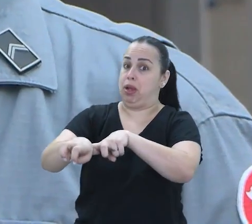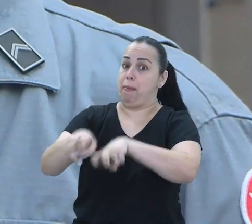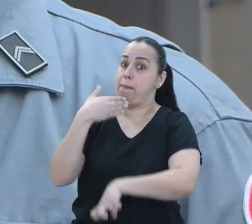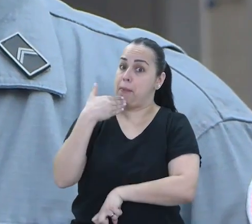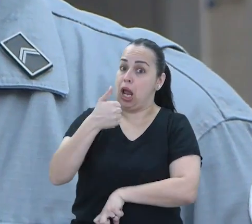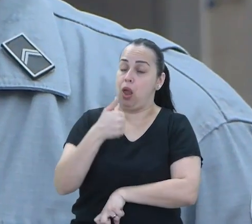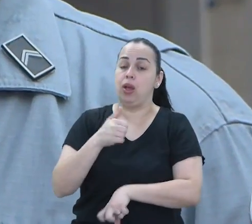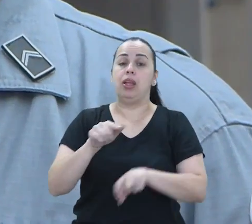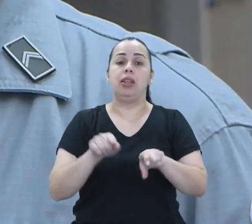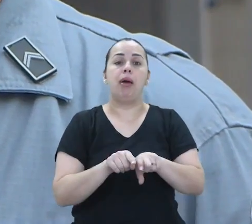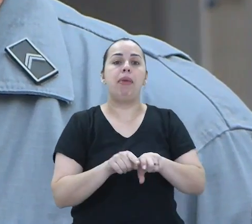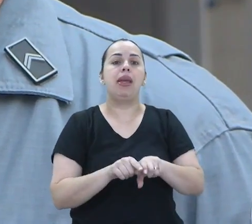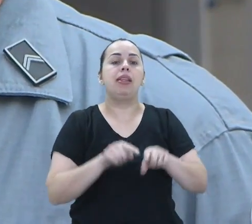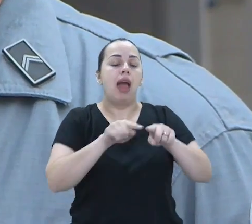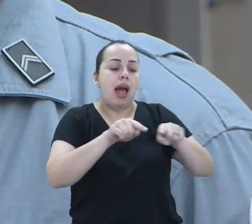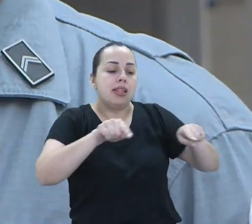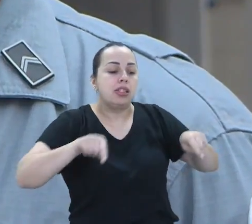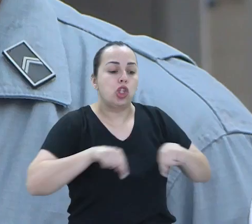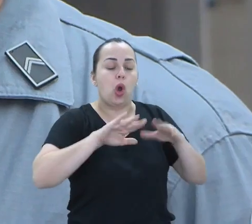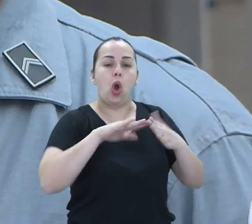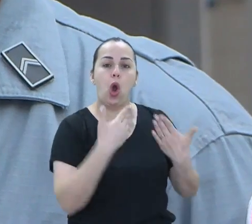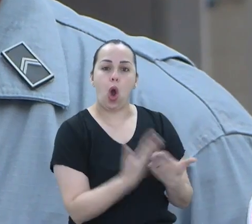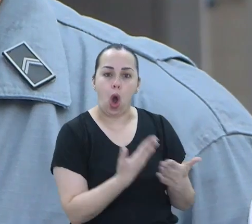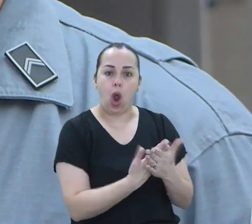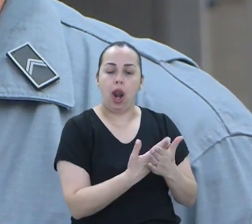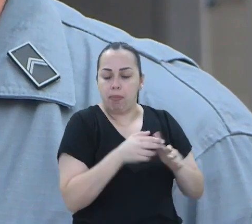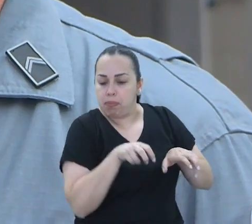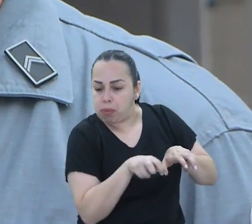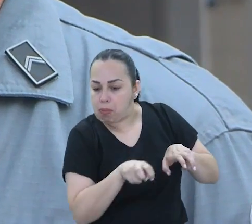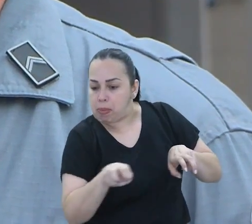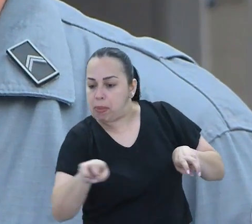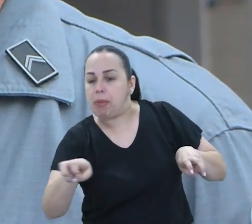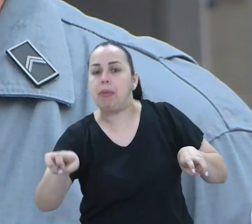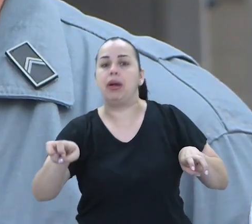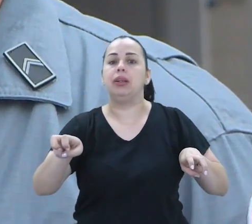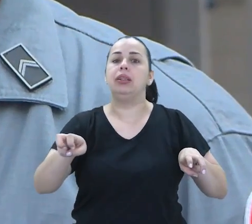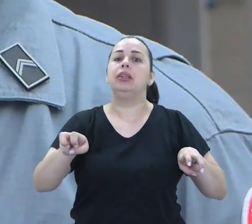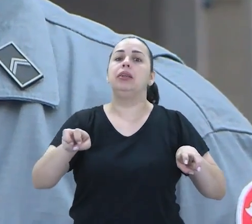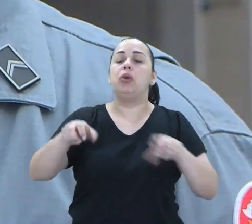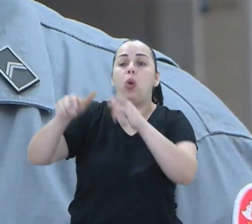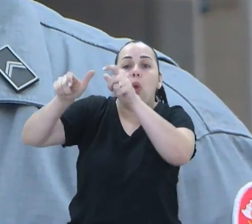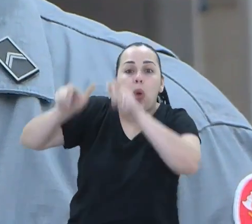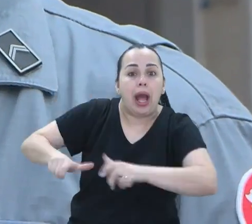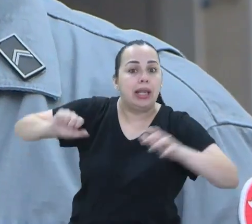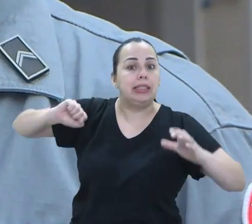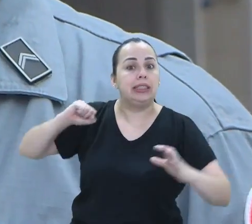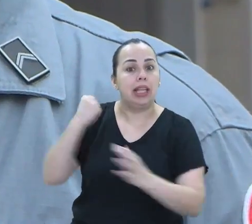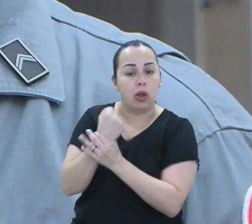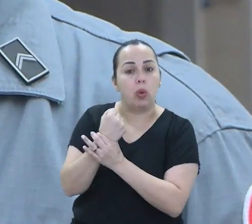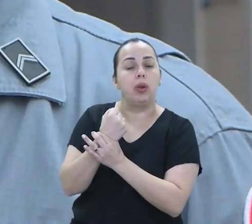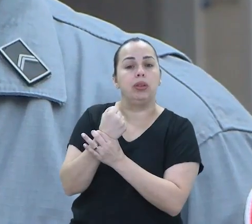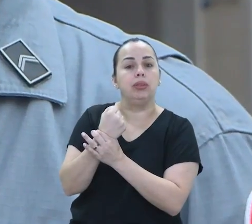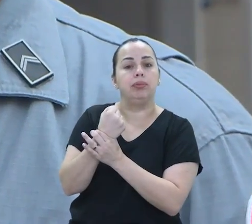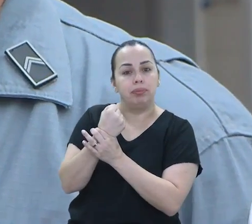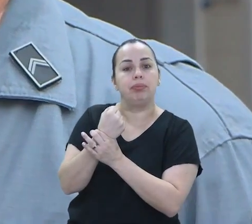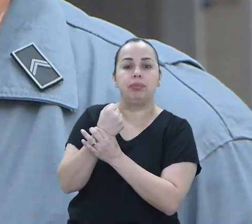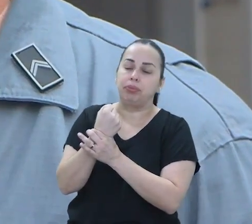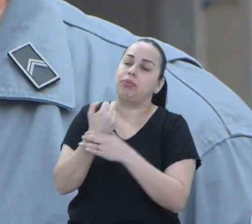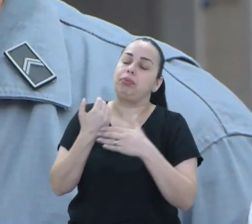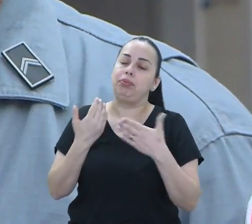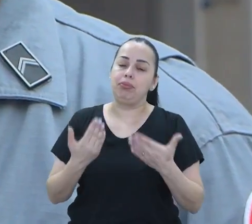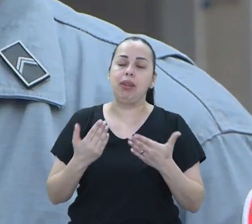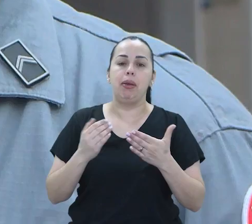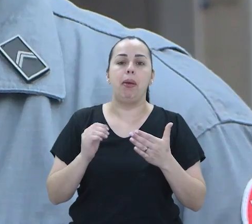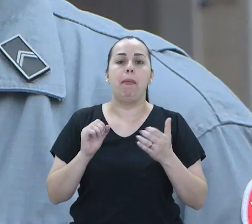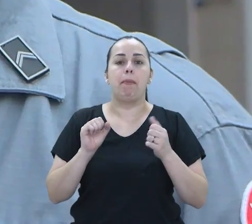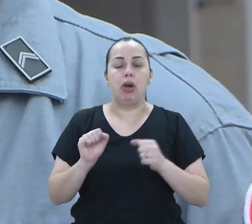fumaça. E sempre a saída da sala de aula, a evacuação da escola, ele leva esses alunos e professores para um local que seja